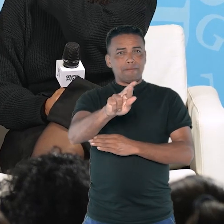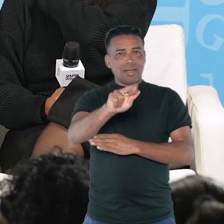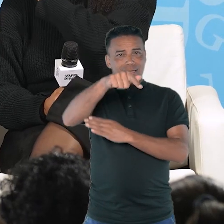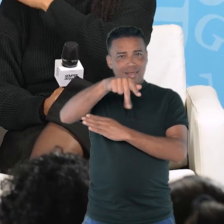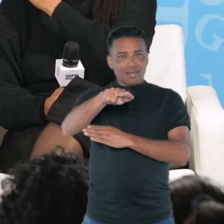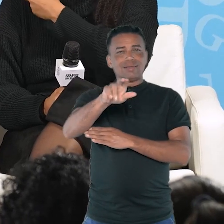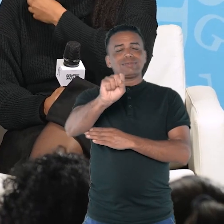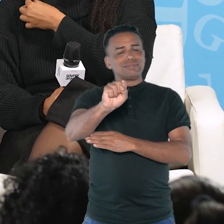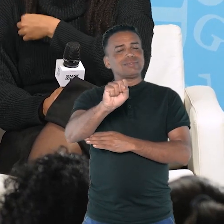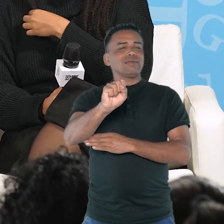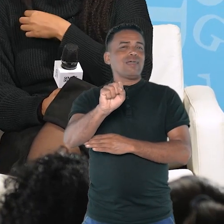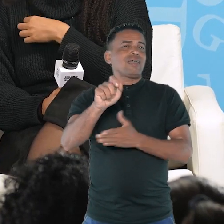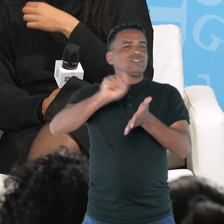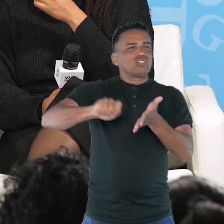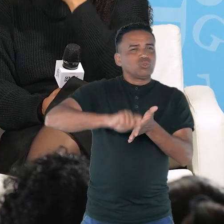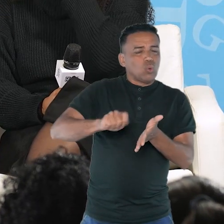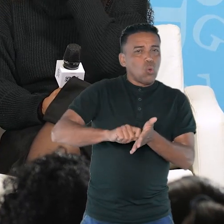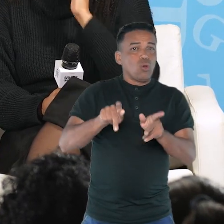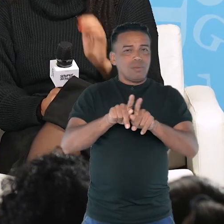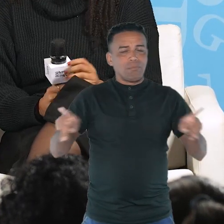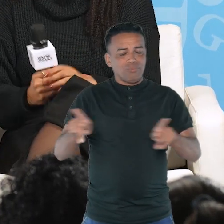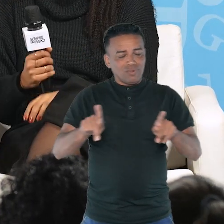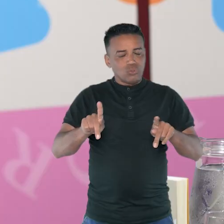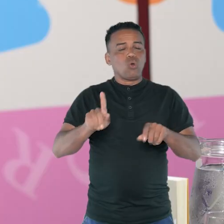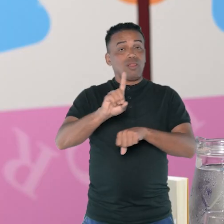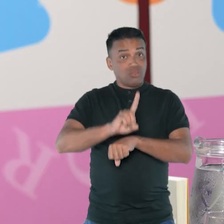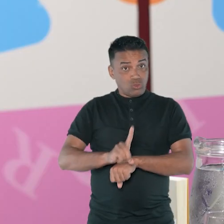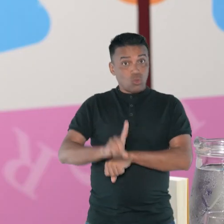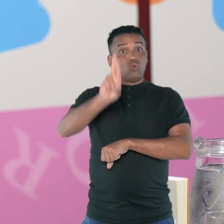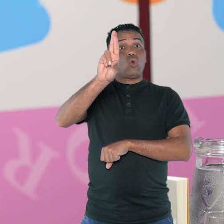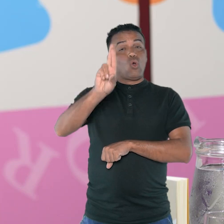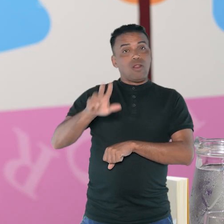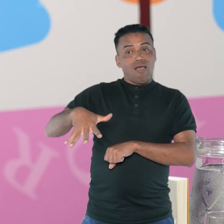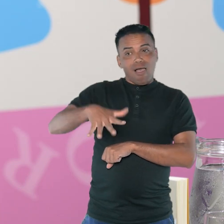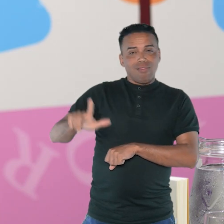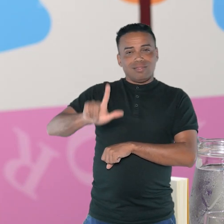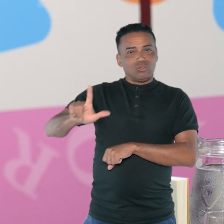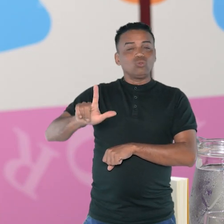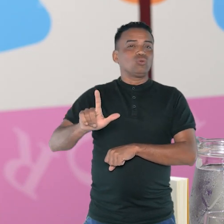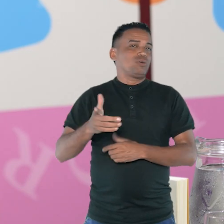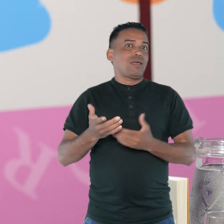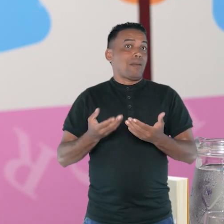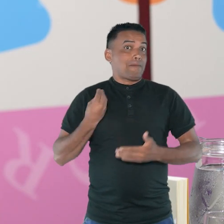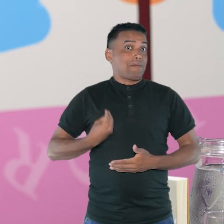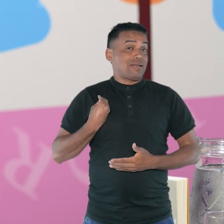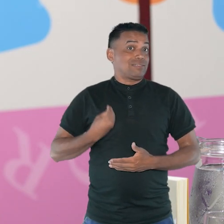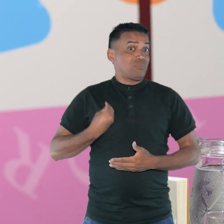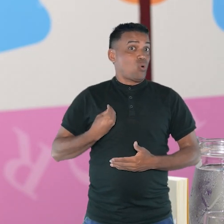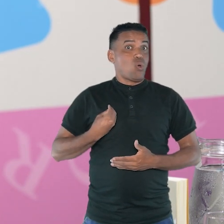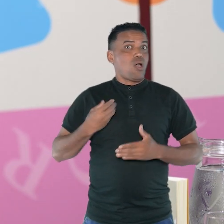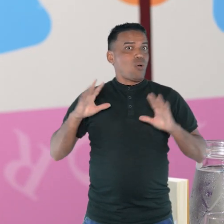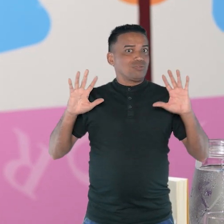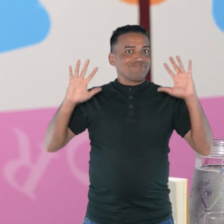escritora, professora, doutora em literatura, participou de alguns concursos, né, que a gente vai falar daqui a